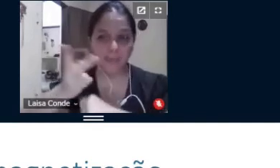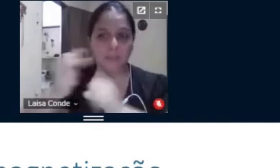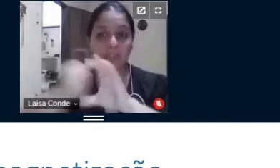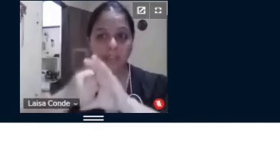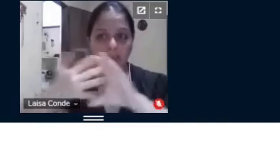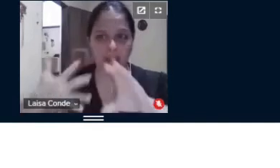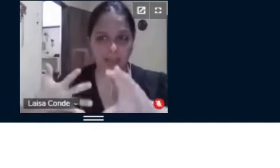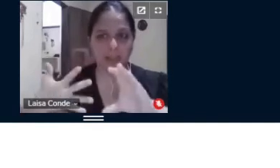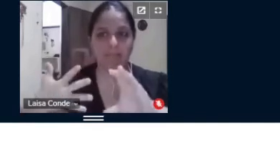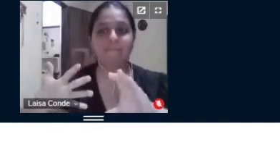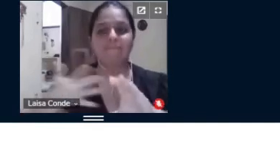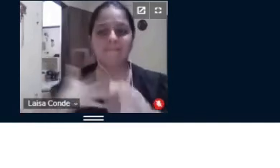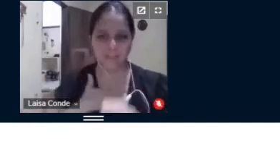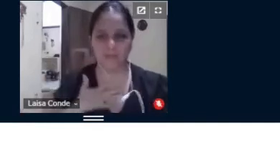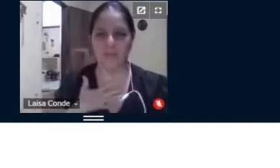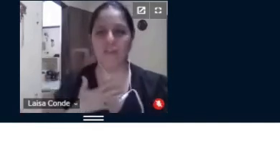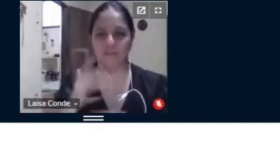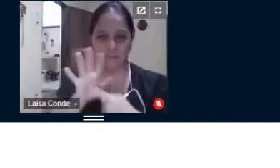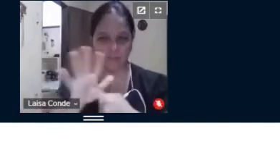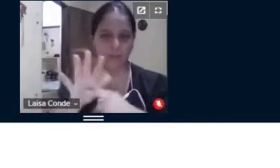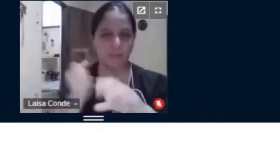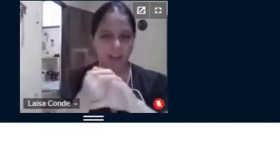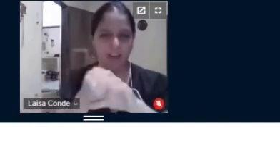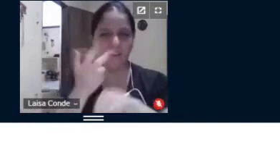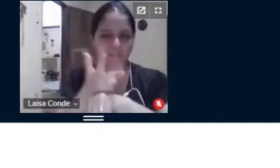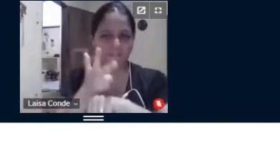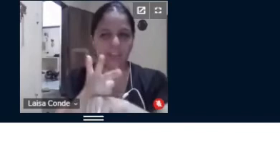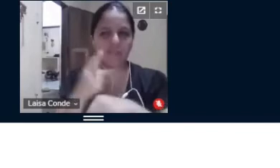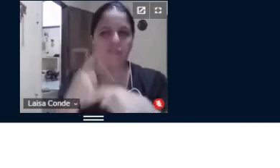eu gosto de mostrar vídeo porque eu acho mais interessante, tá?